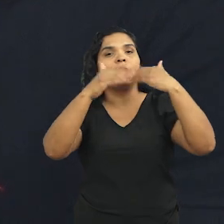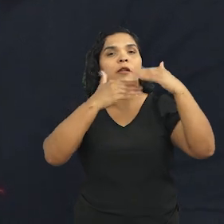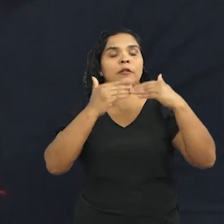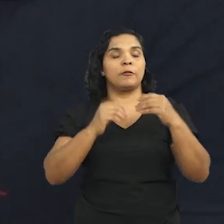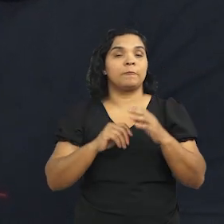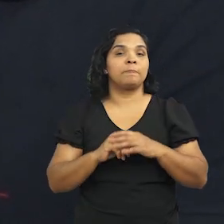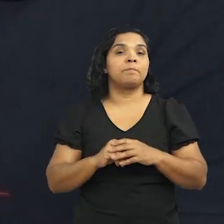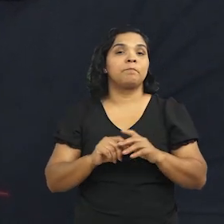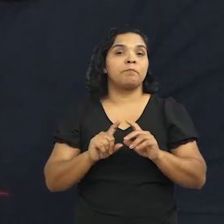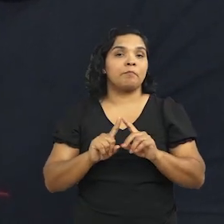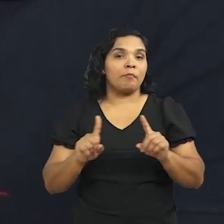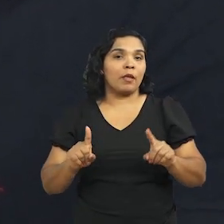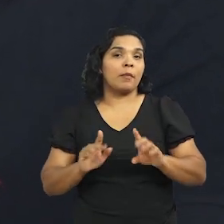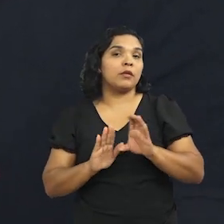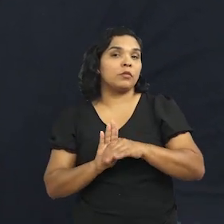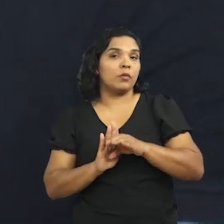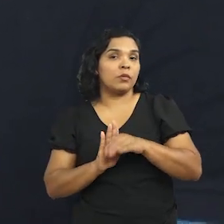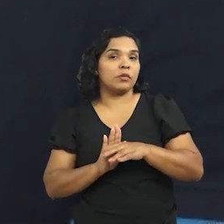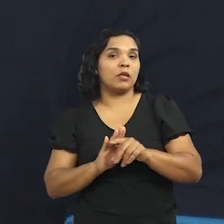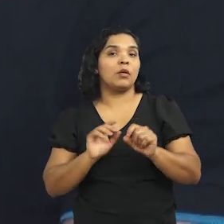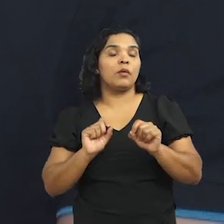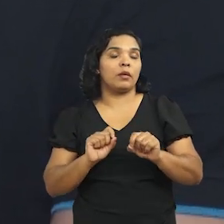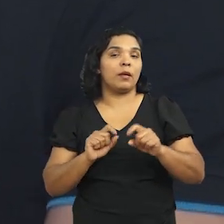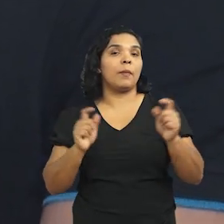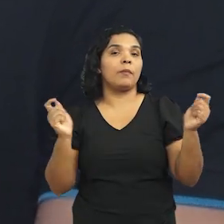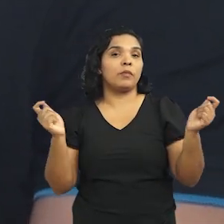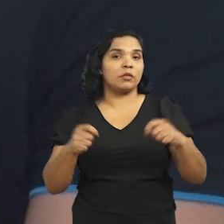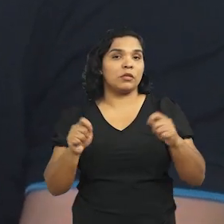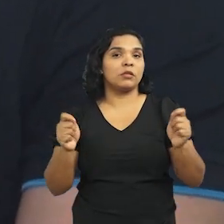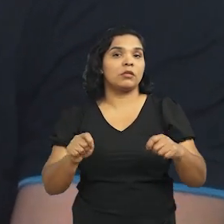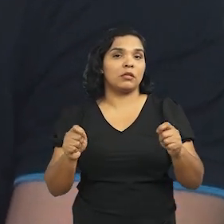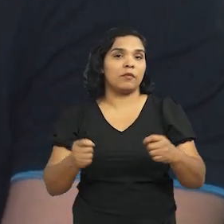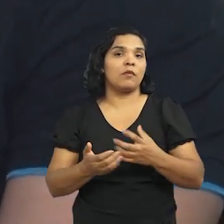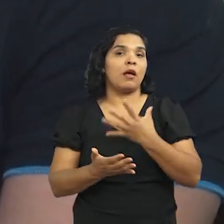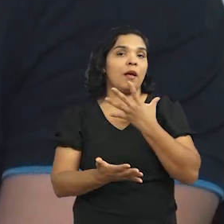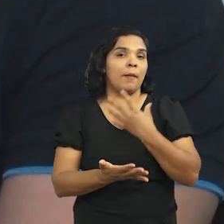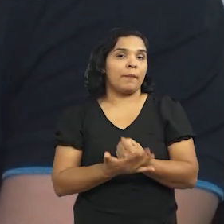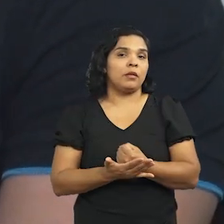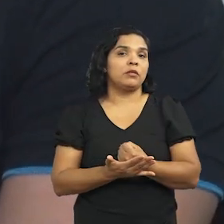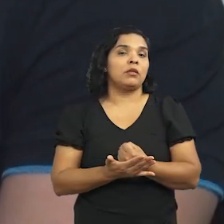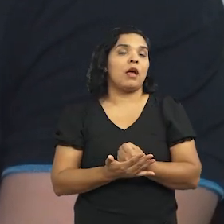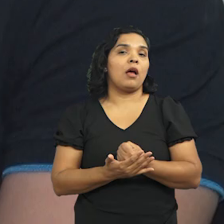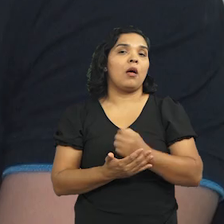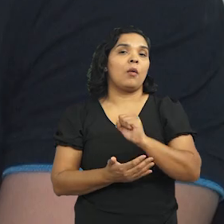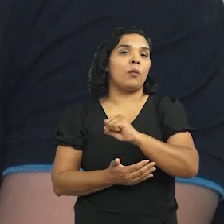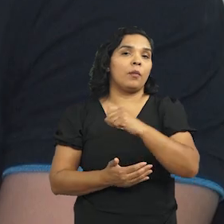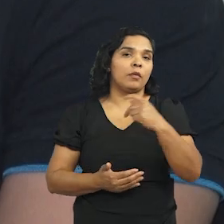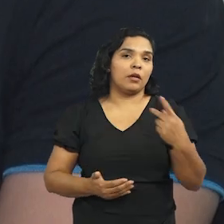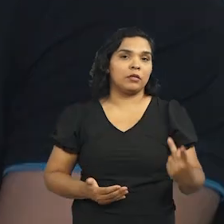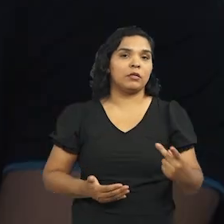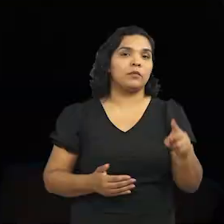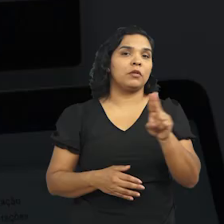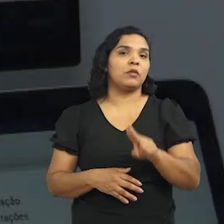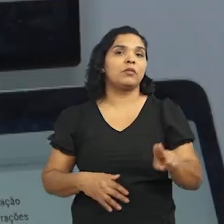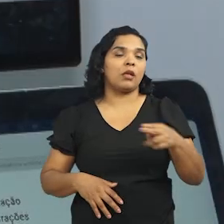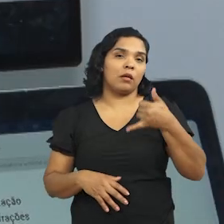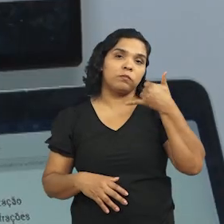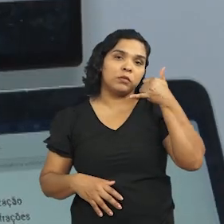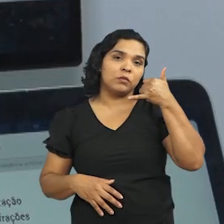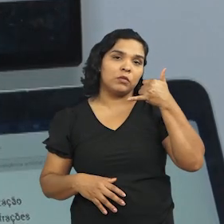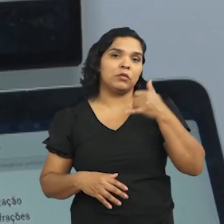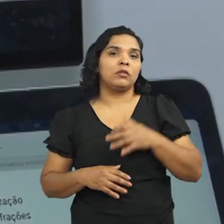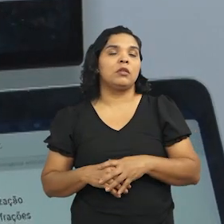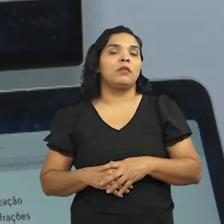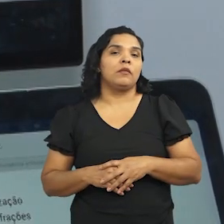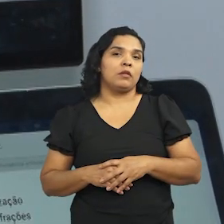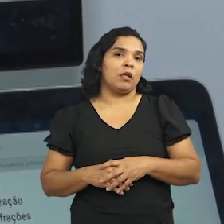desenvolvimento, mas como prova de conceito, é possível a gente baixar o serviço nosso e